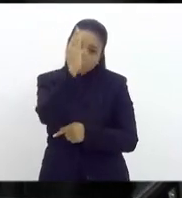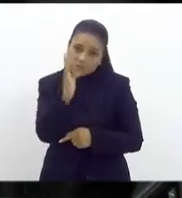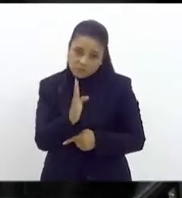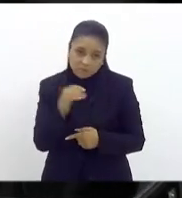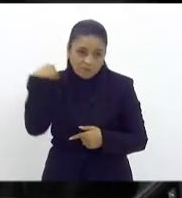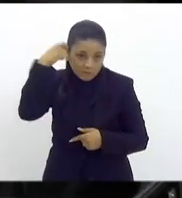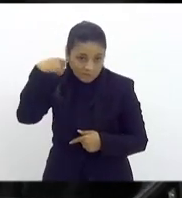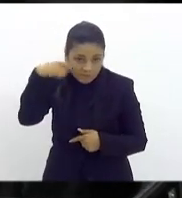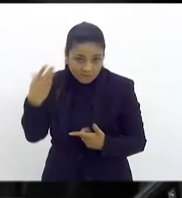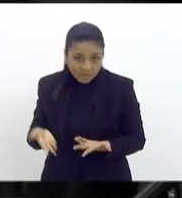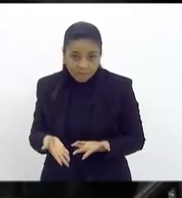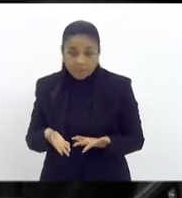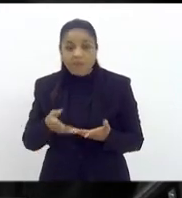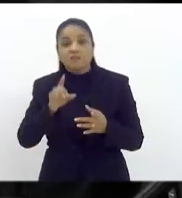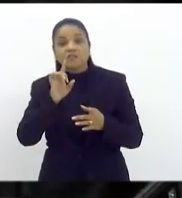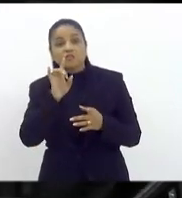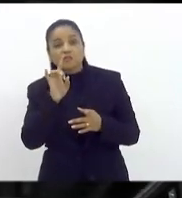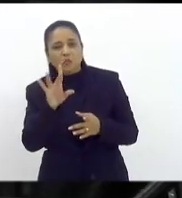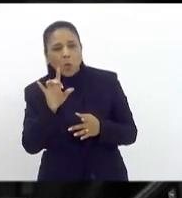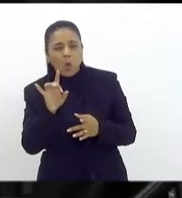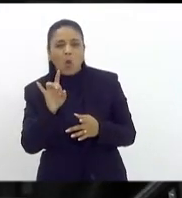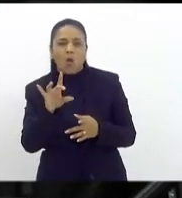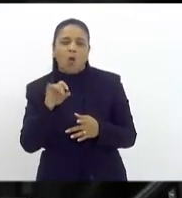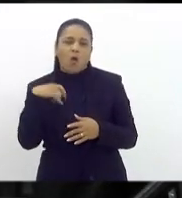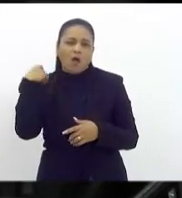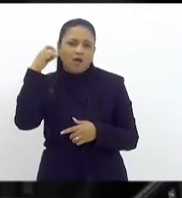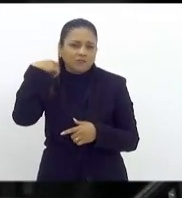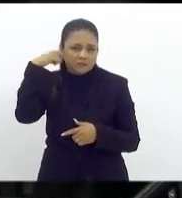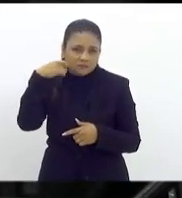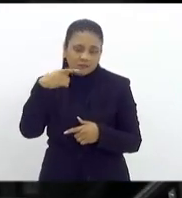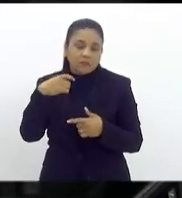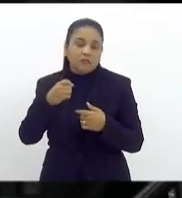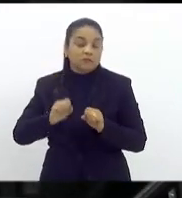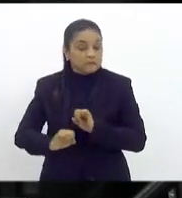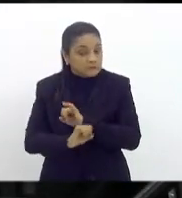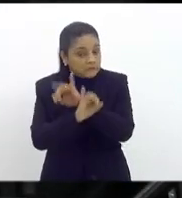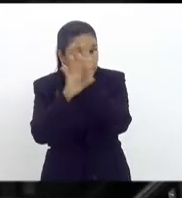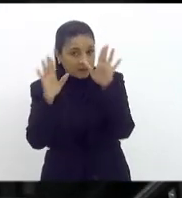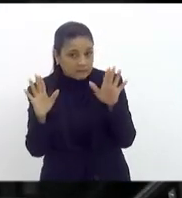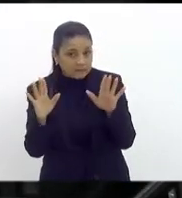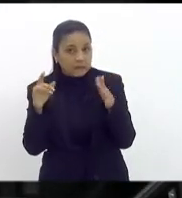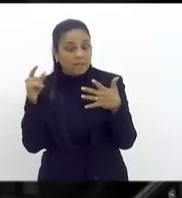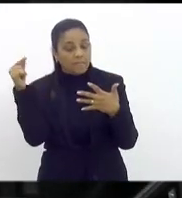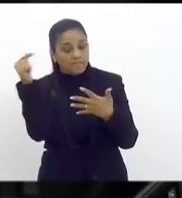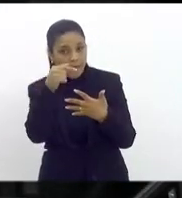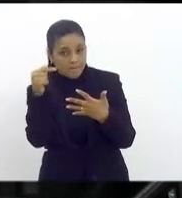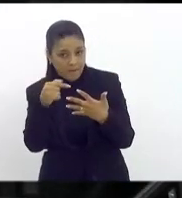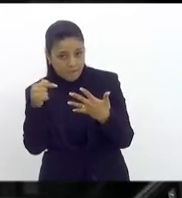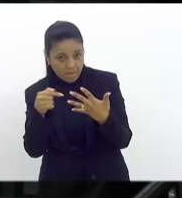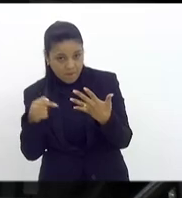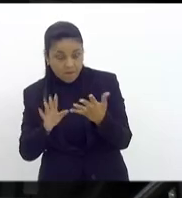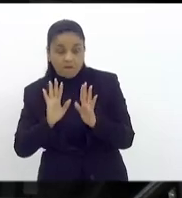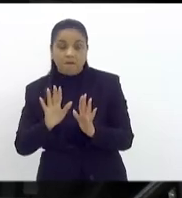brasileiros. Aliás, não somente os artistas, e nesse ponto gostaria de esclarecer também uma questão,